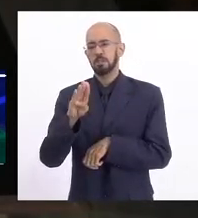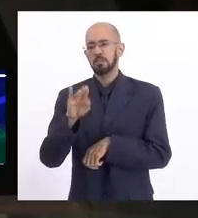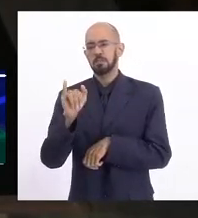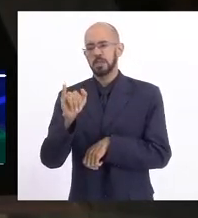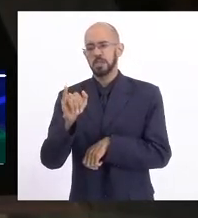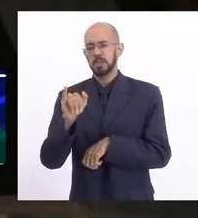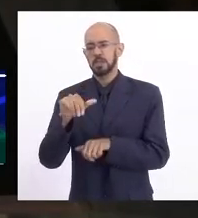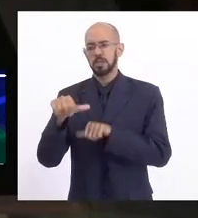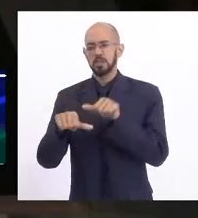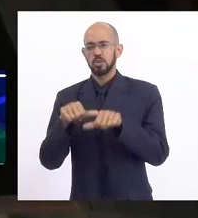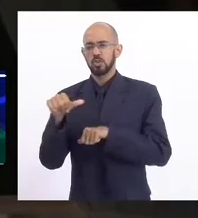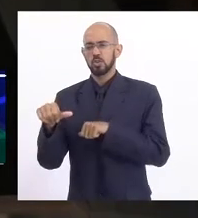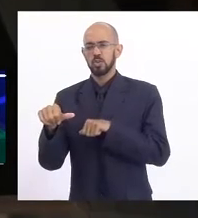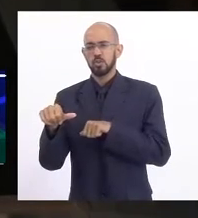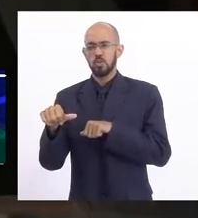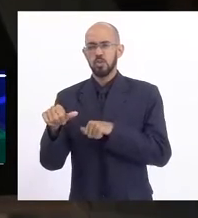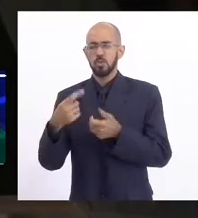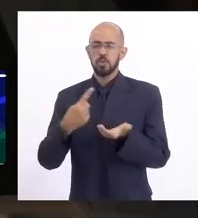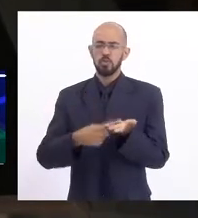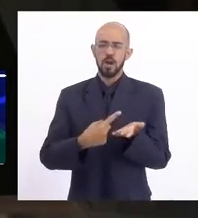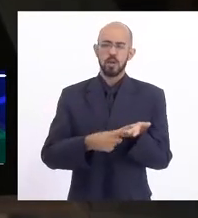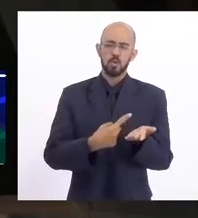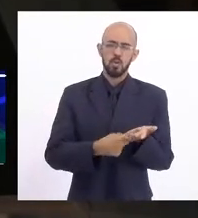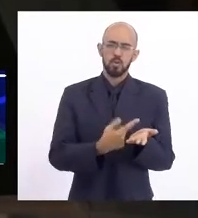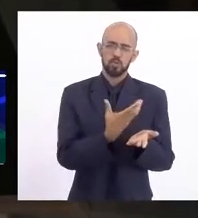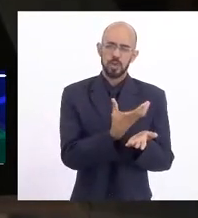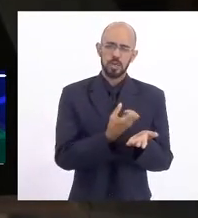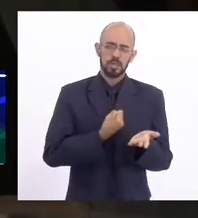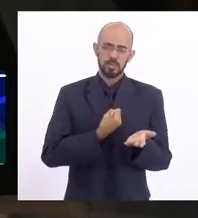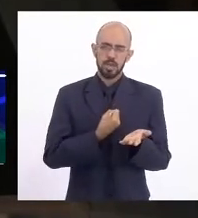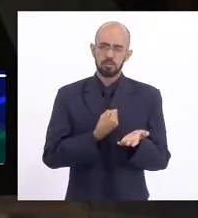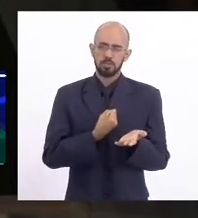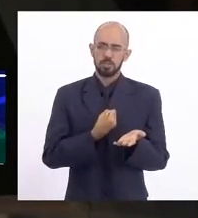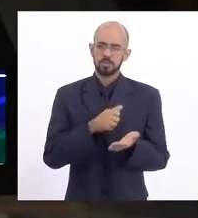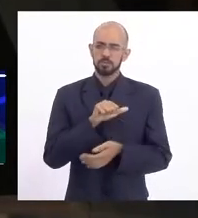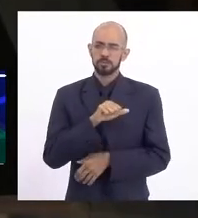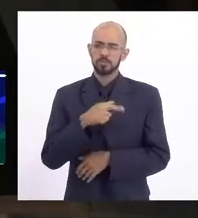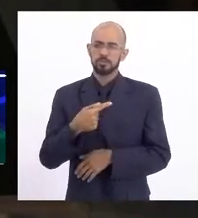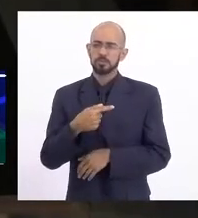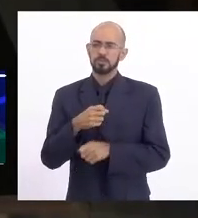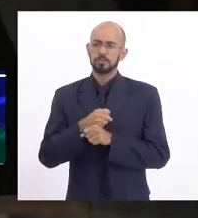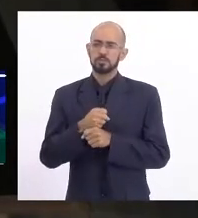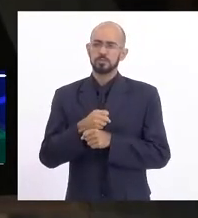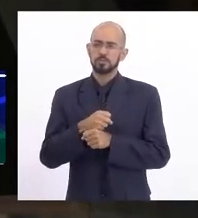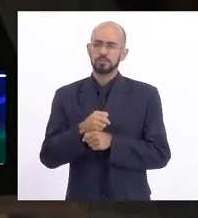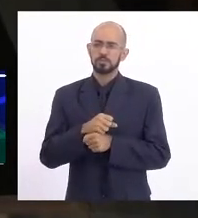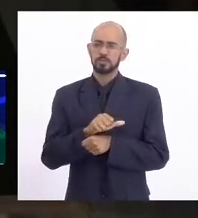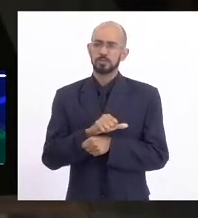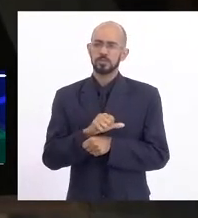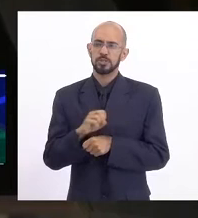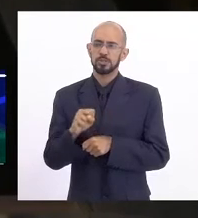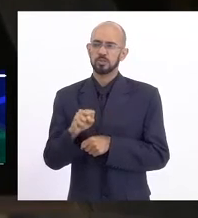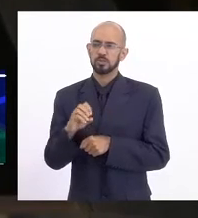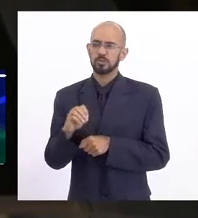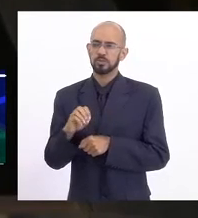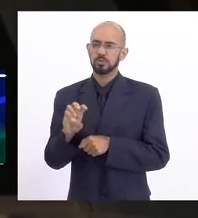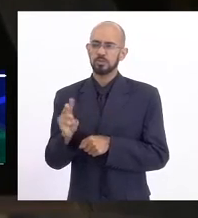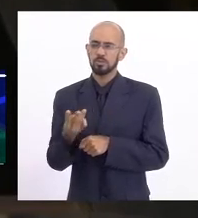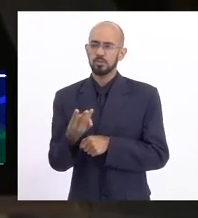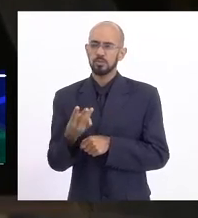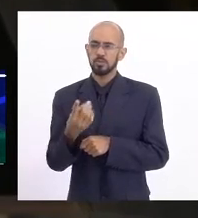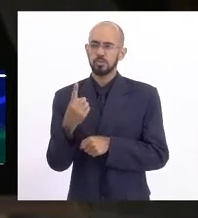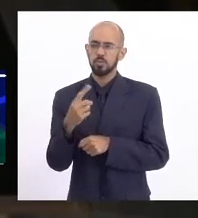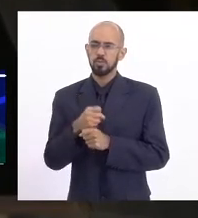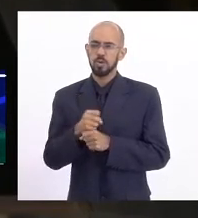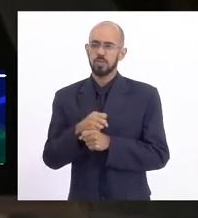trocou isso por um acordo em que ele recebe, ao longo de 17 anos, 180 milhões por ano, um